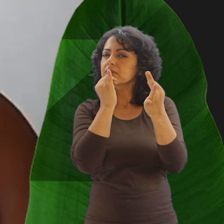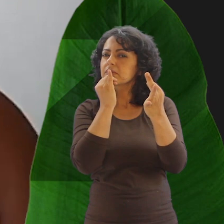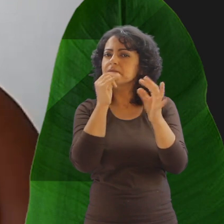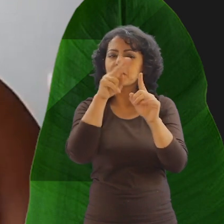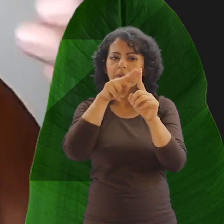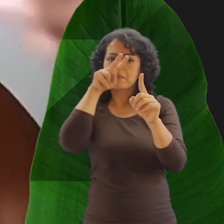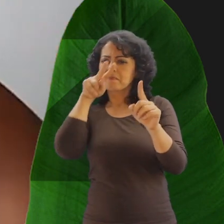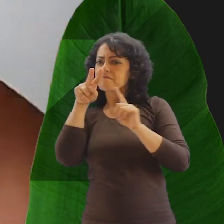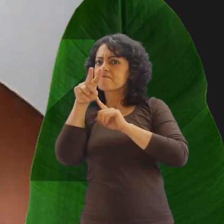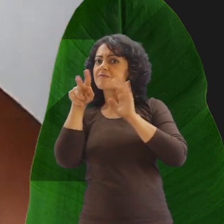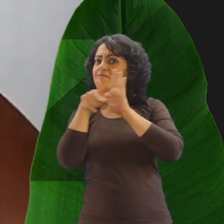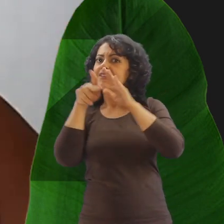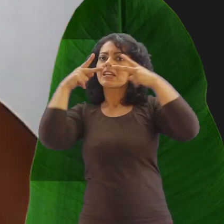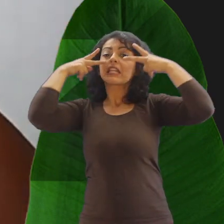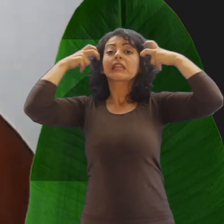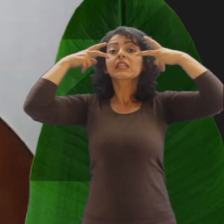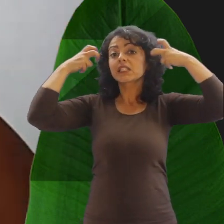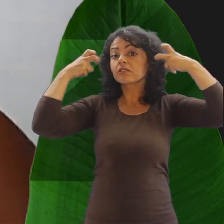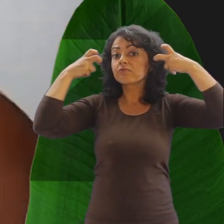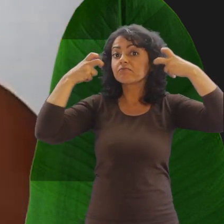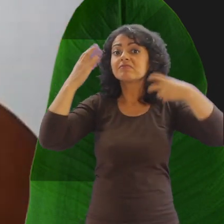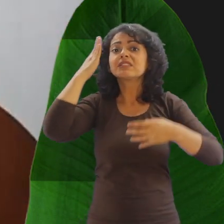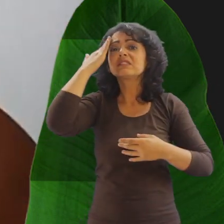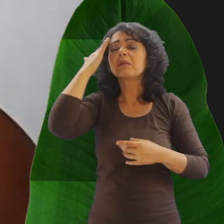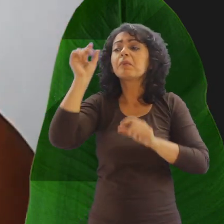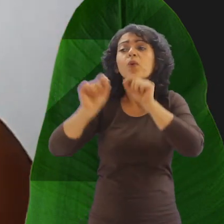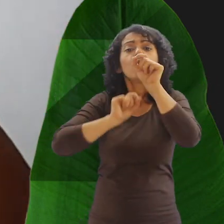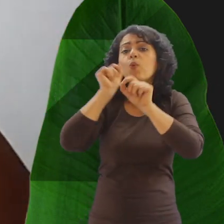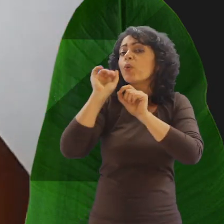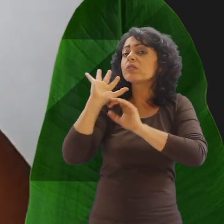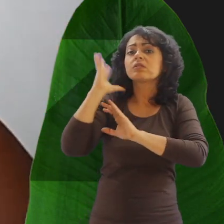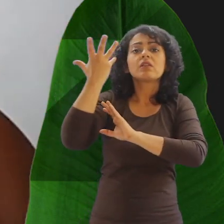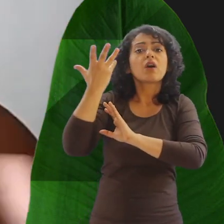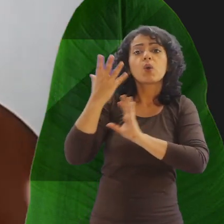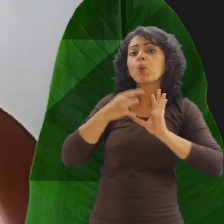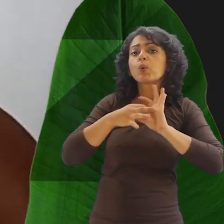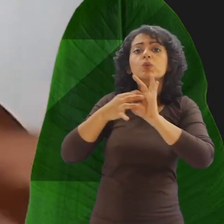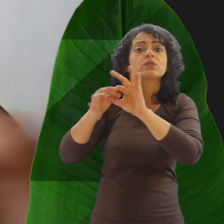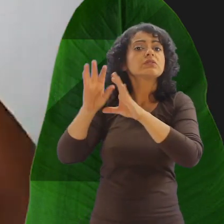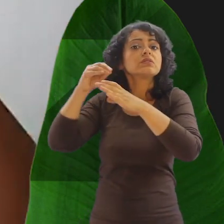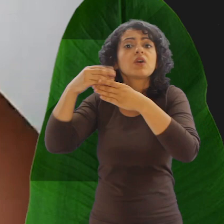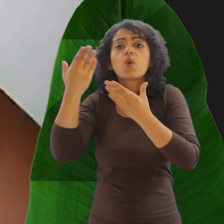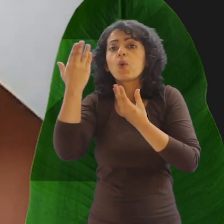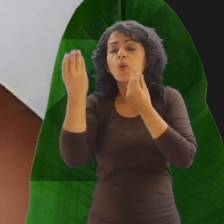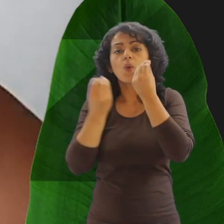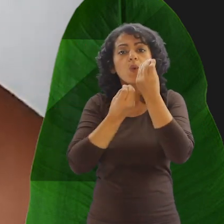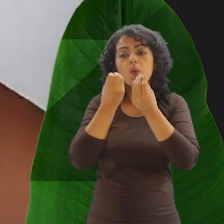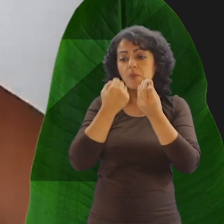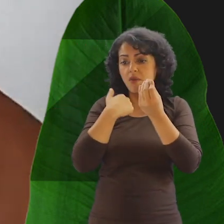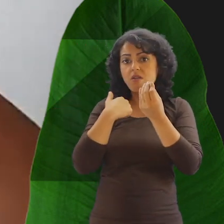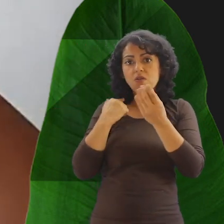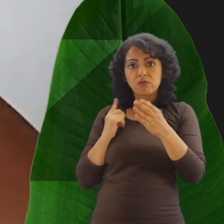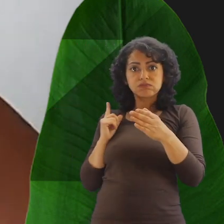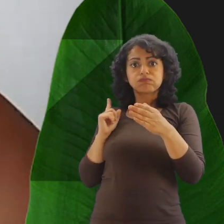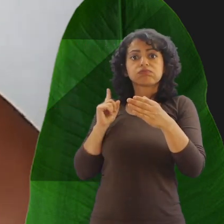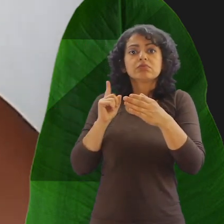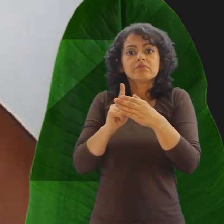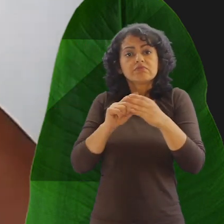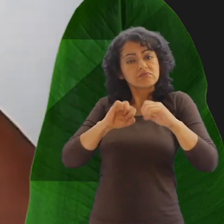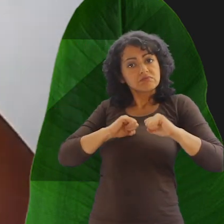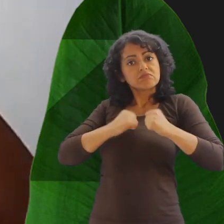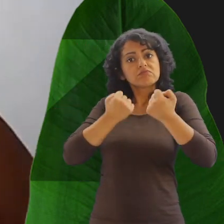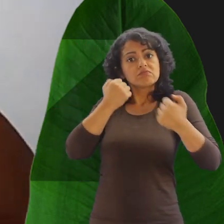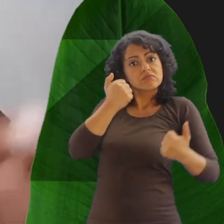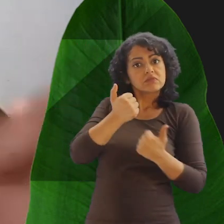perspectiva, por exemplo, indígena, tipo, entender o que está acontecendo e saber, sabe, me colocar como uma